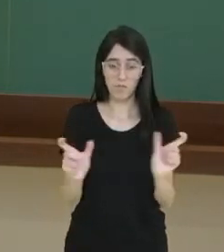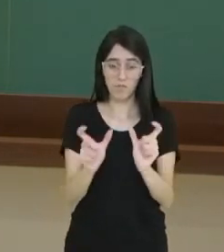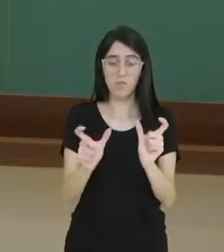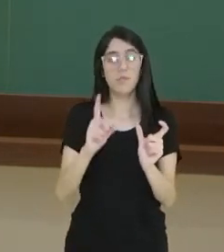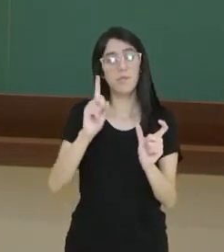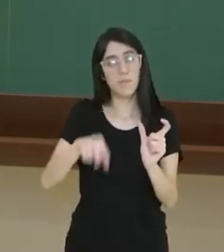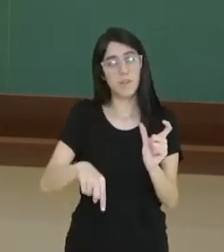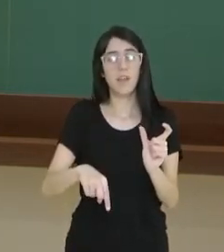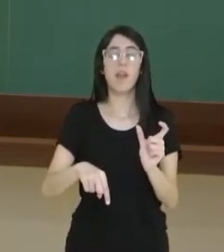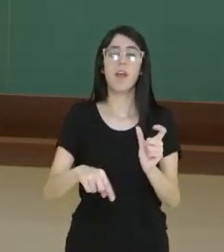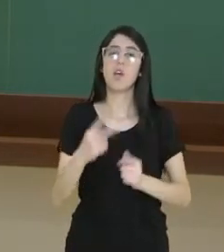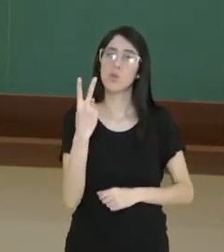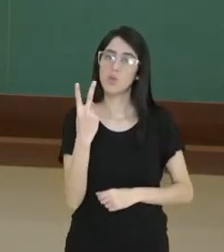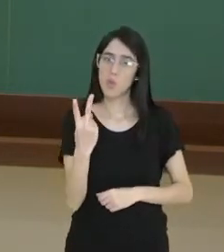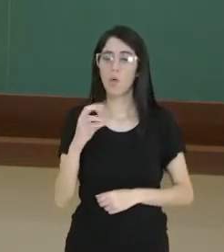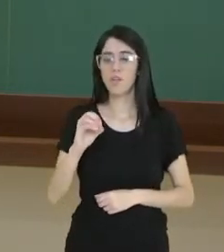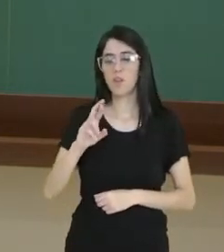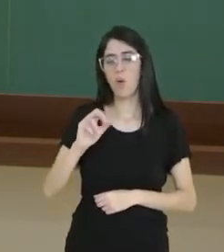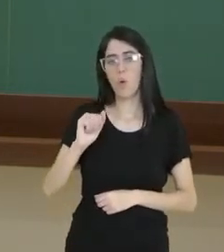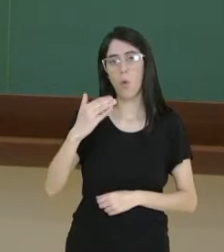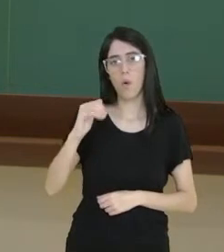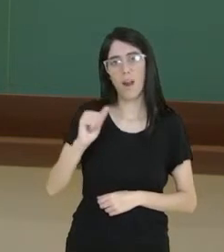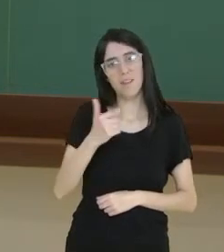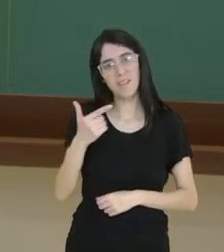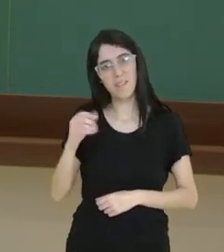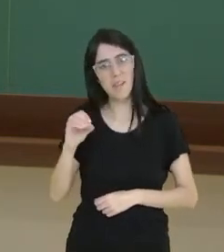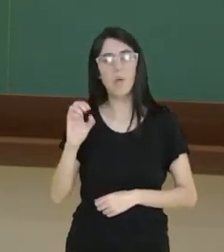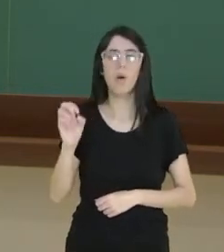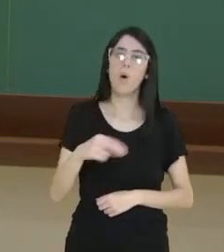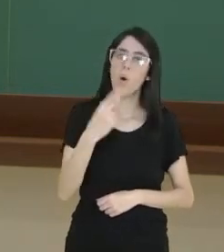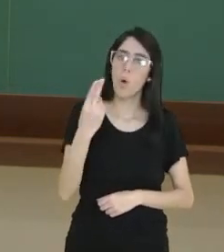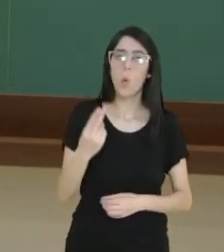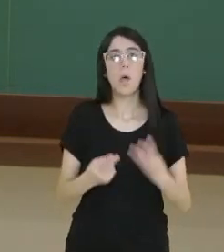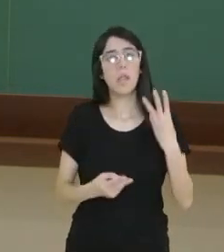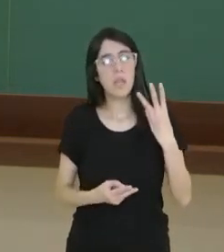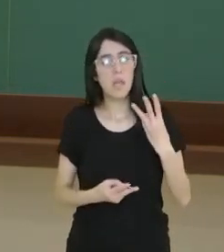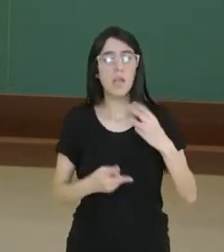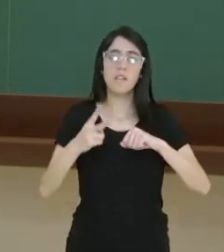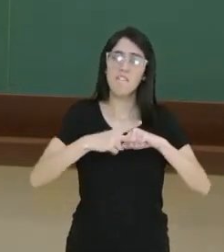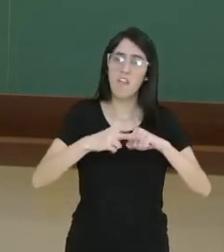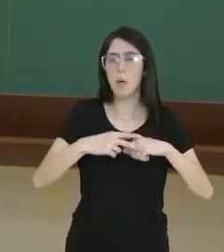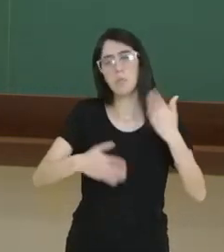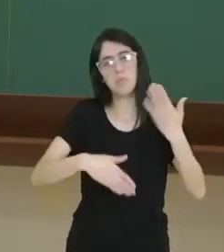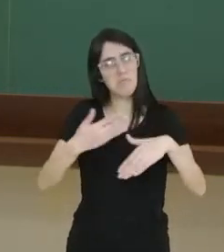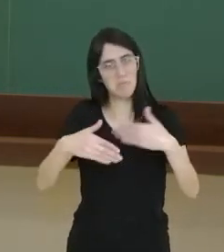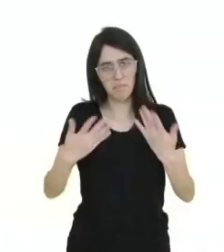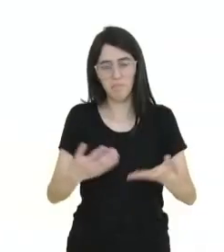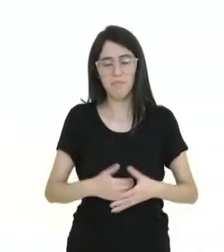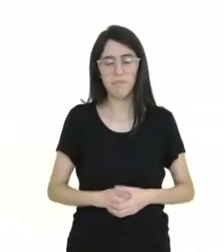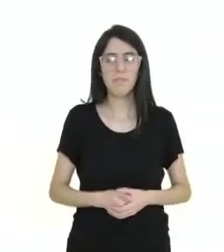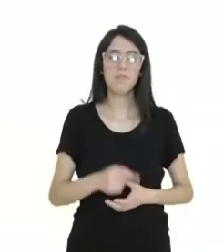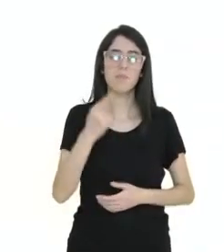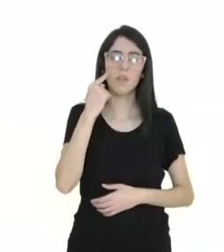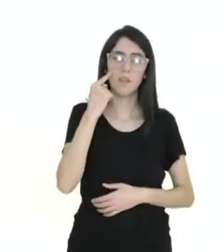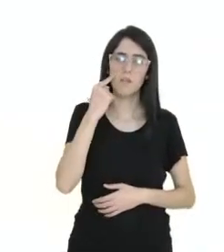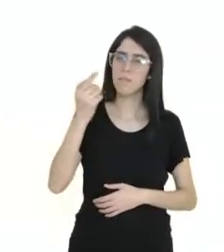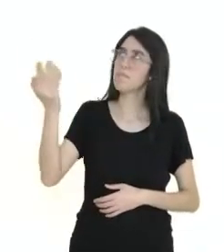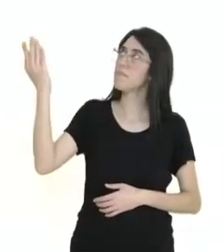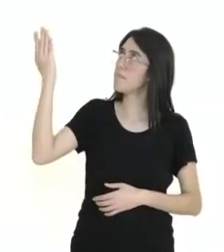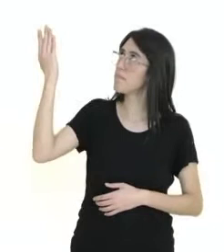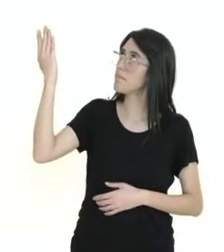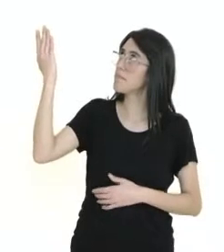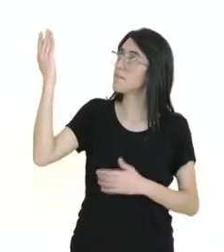orações. 3 verbos, 3 orações e assim sucessivamente, certo? Então observem aqui no